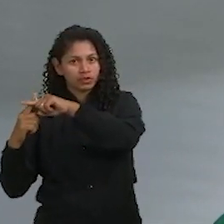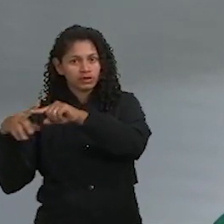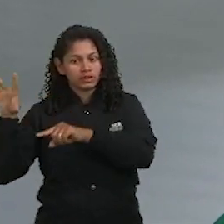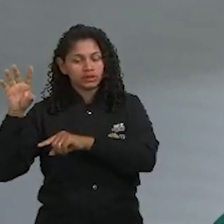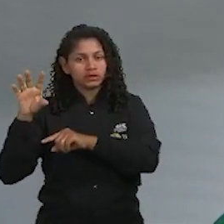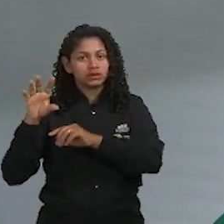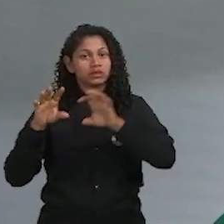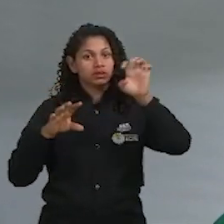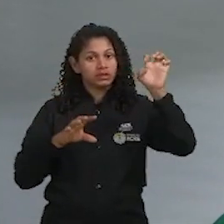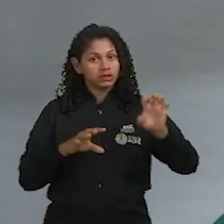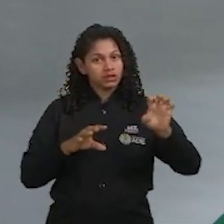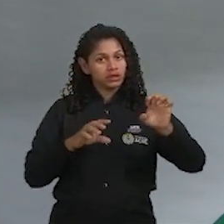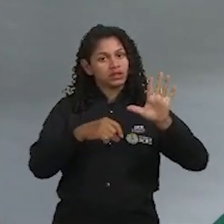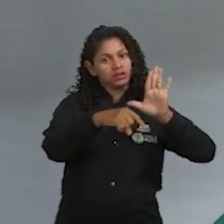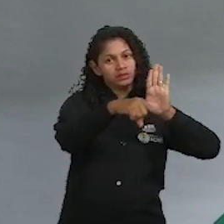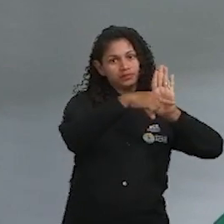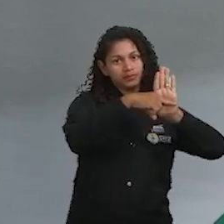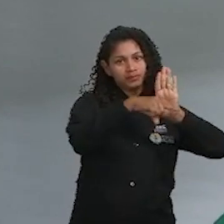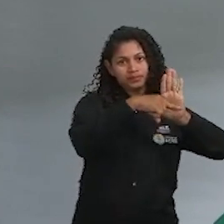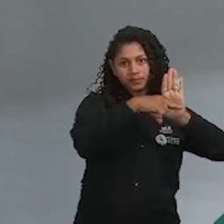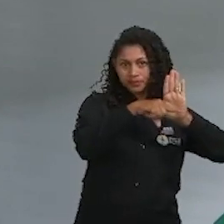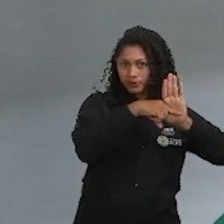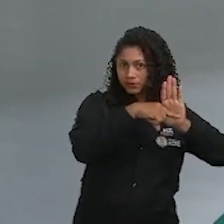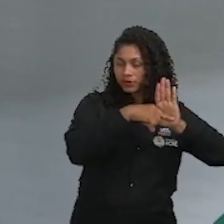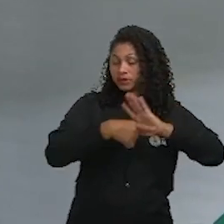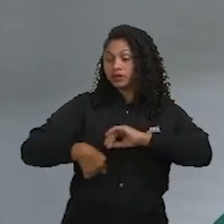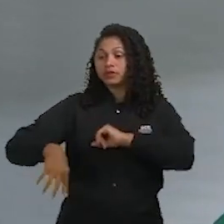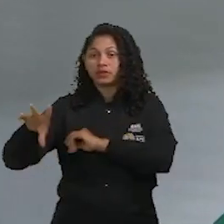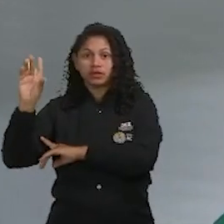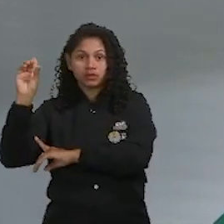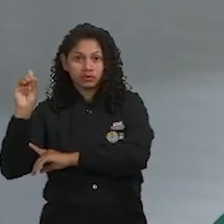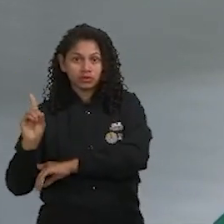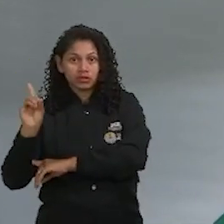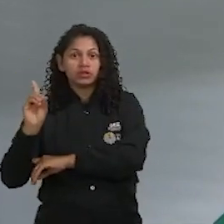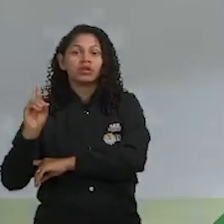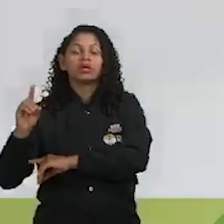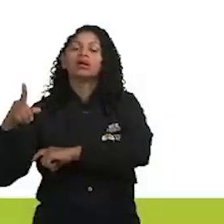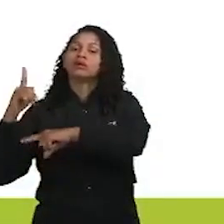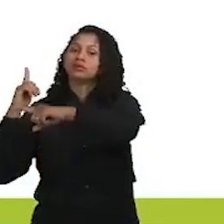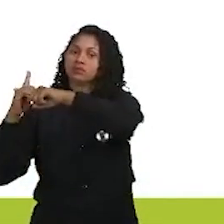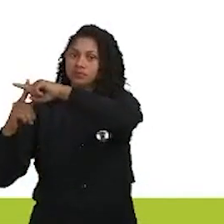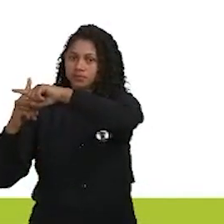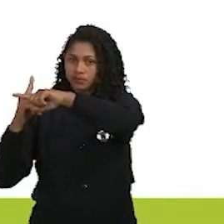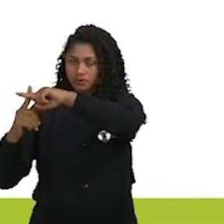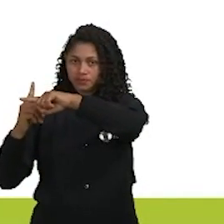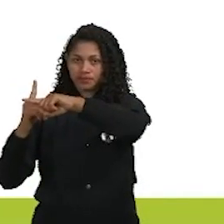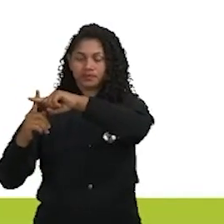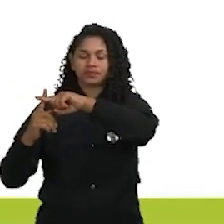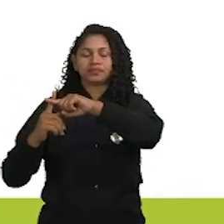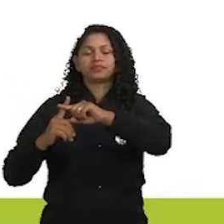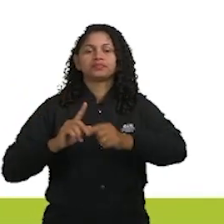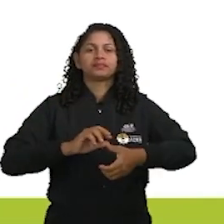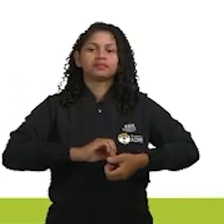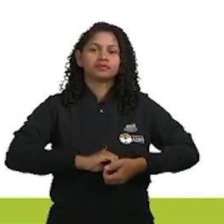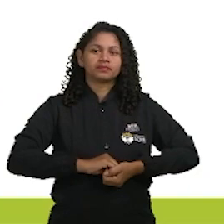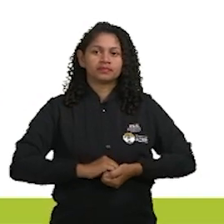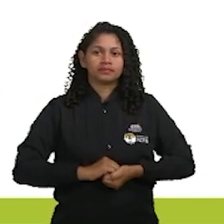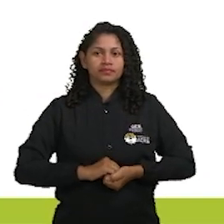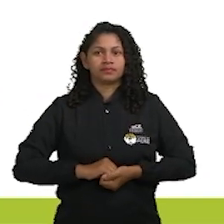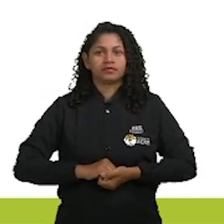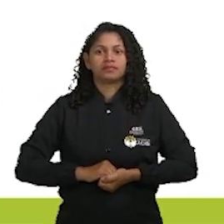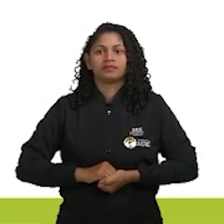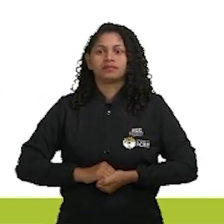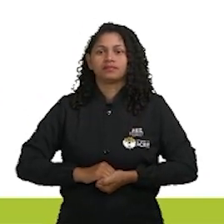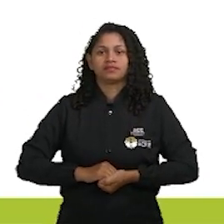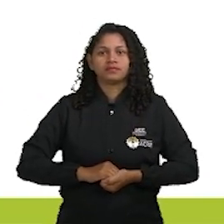esquerdo, no meu caso, o meu esquerdo, na verdade, eu vou ter números positivos e o lado